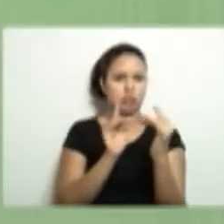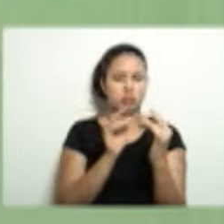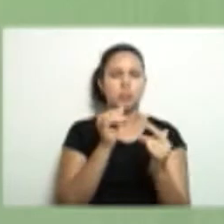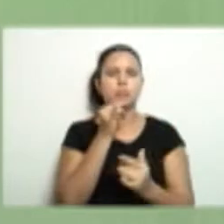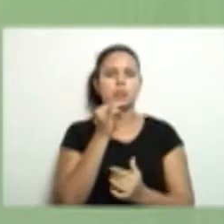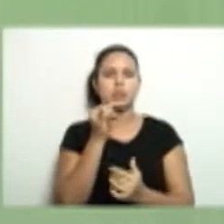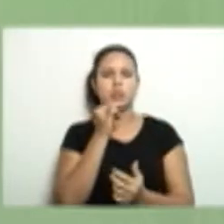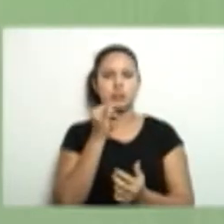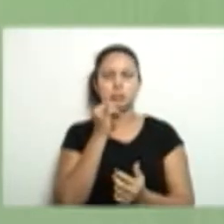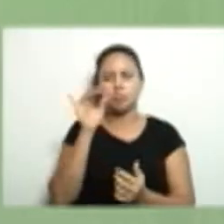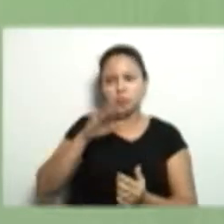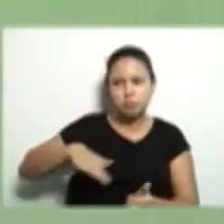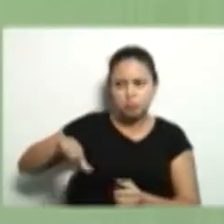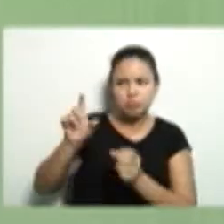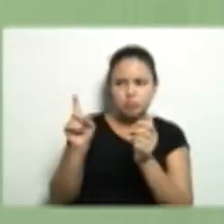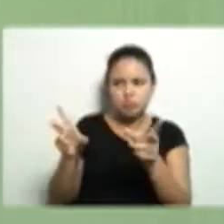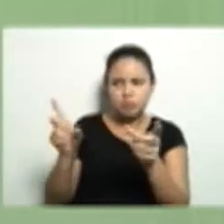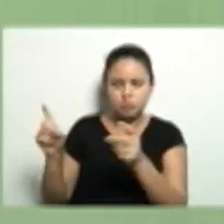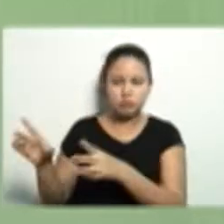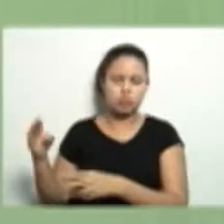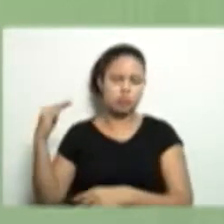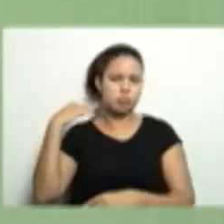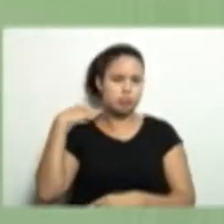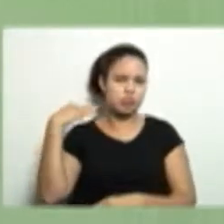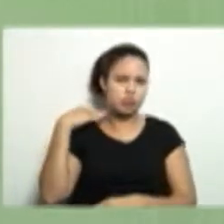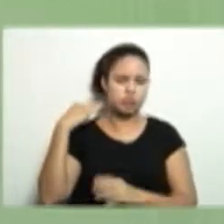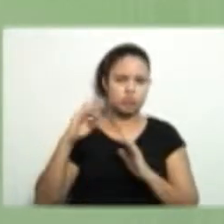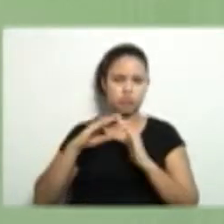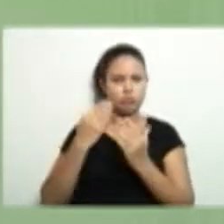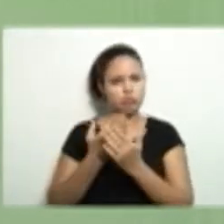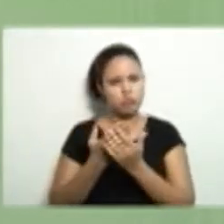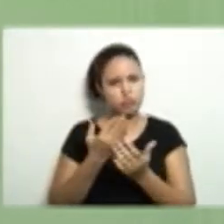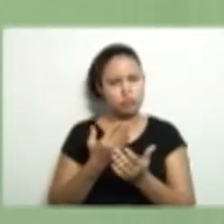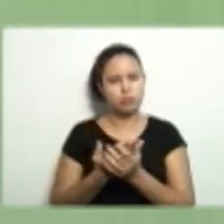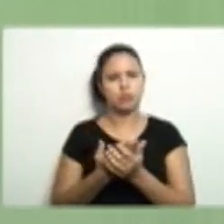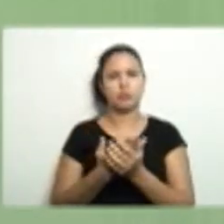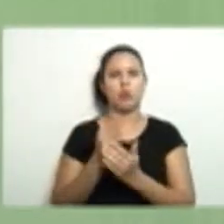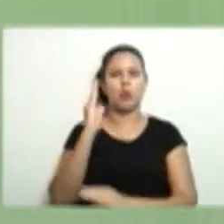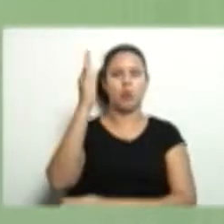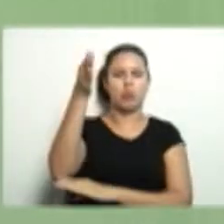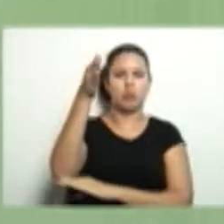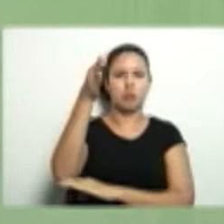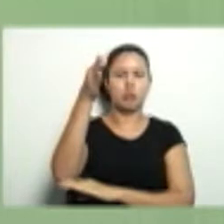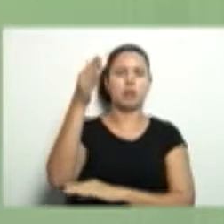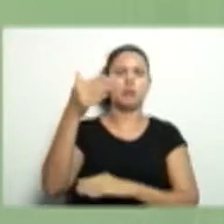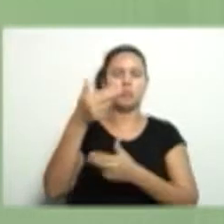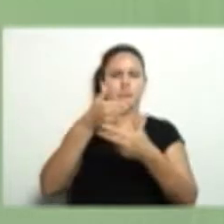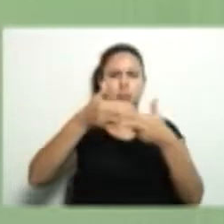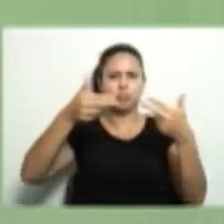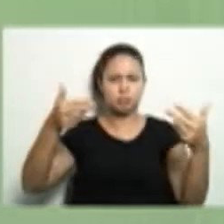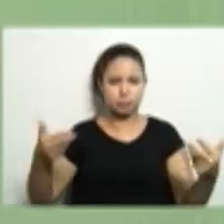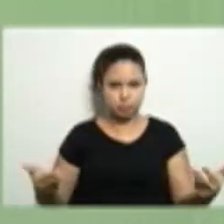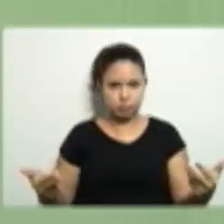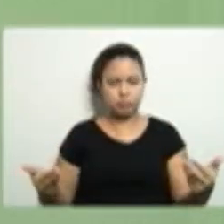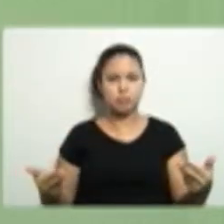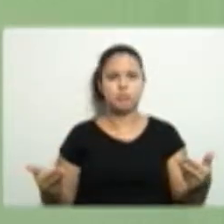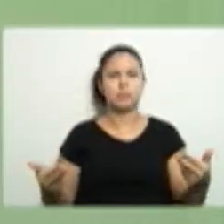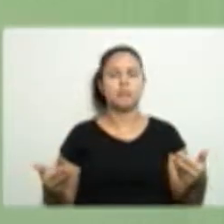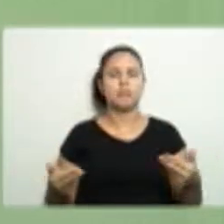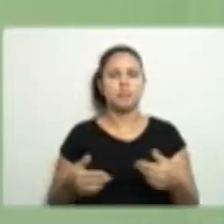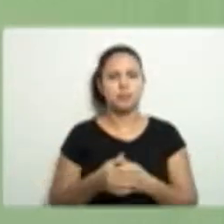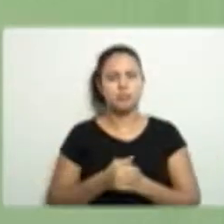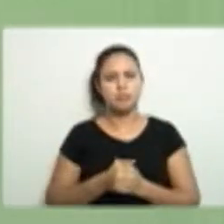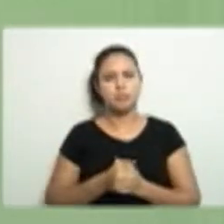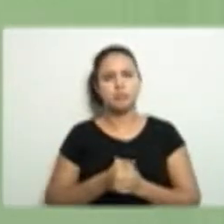os bancos, as escolas, as lojas, os hotéis. Então, muitas coisas, tudo que vai vender serviço, assim, a maior parte